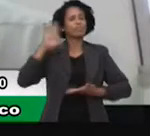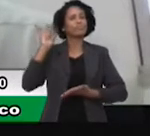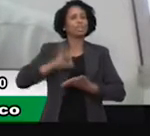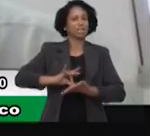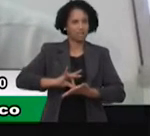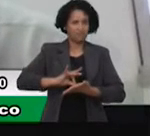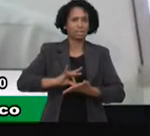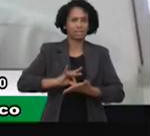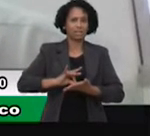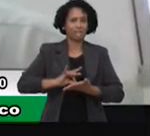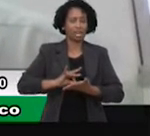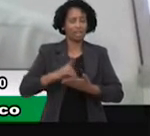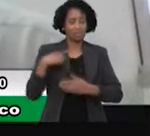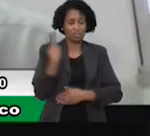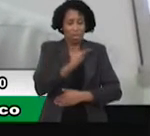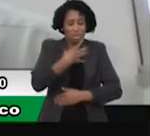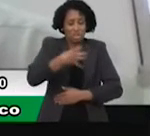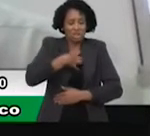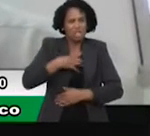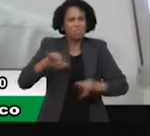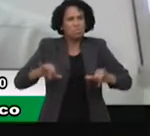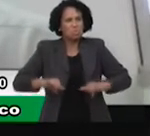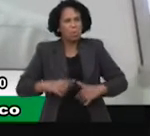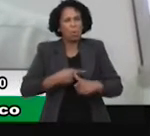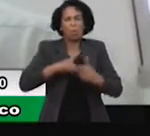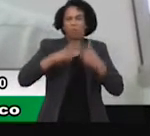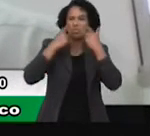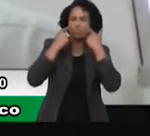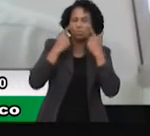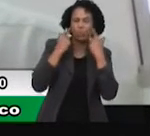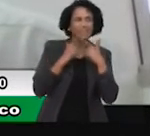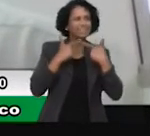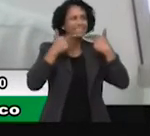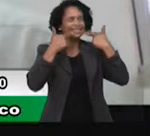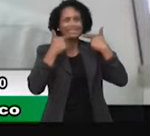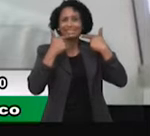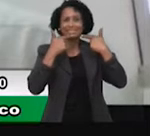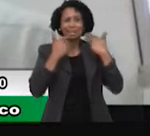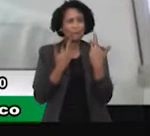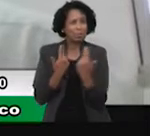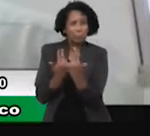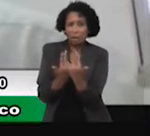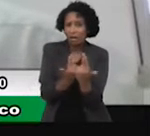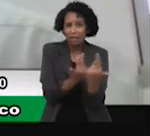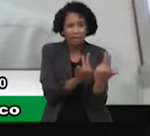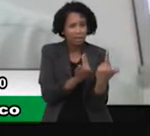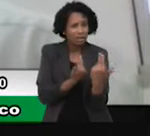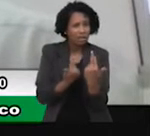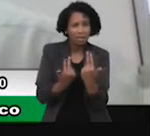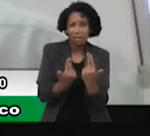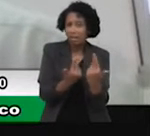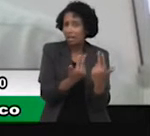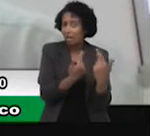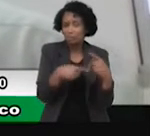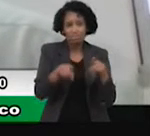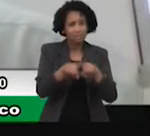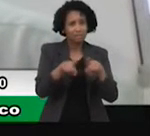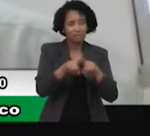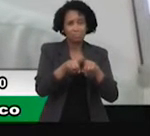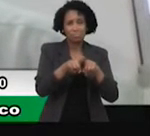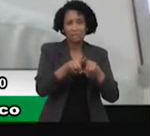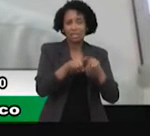humanos, sofremos, choramos e sorrimos como todos os demais, e aqui está explícito